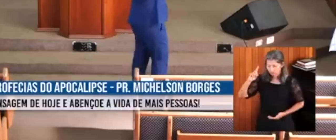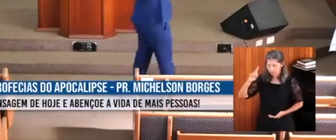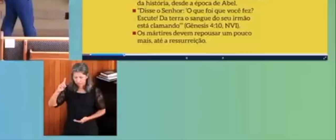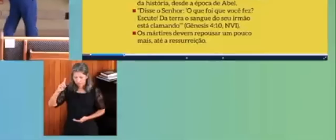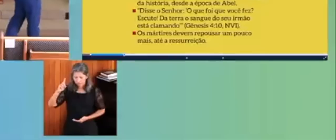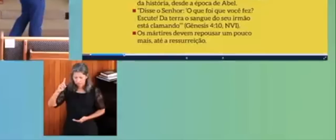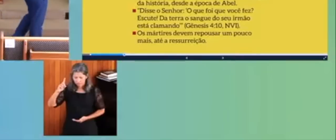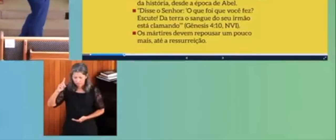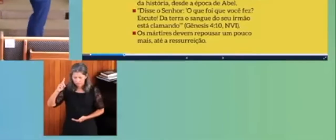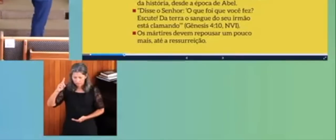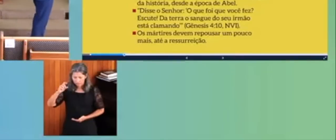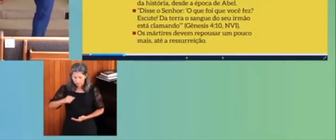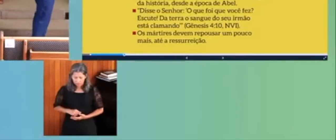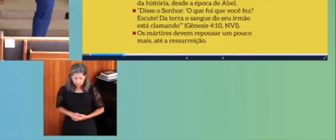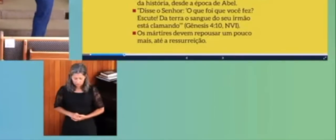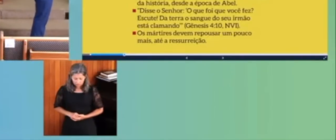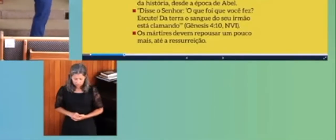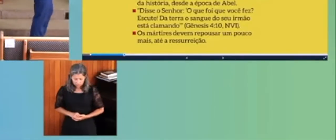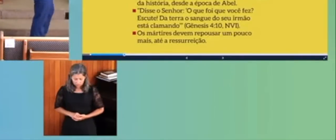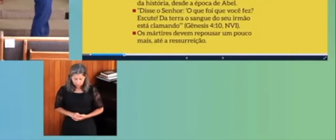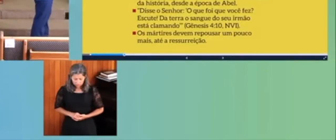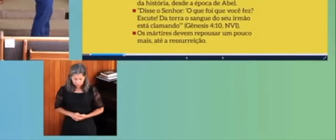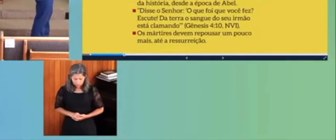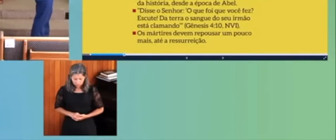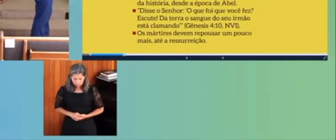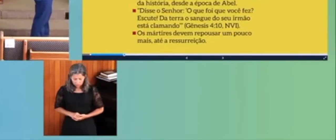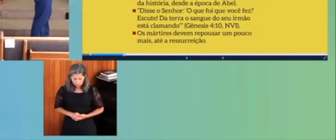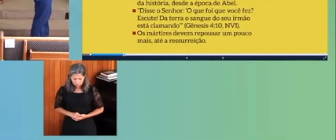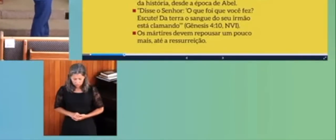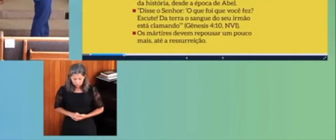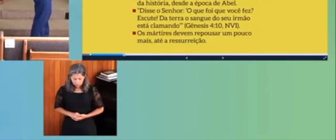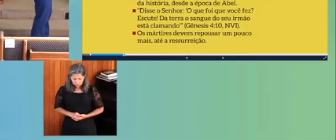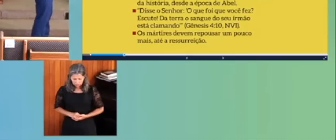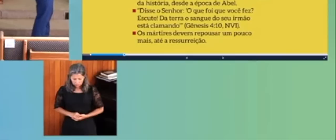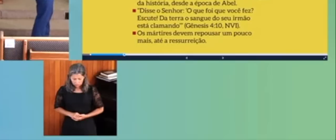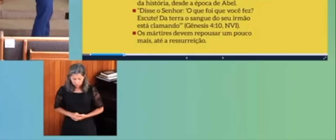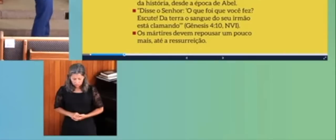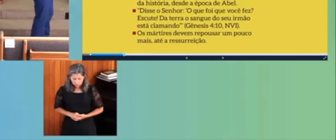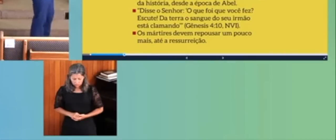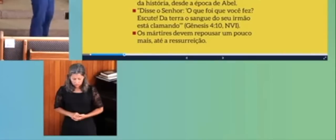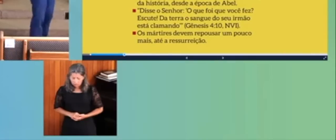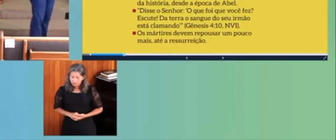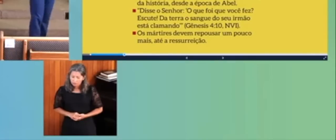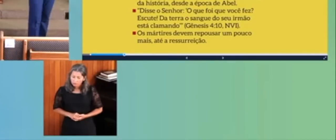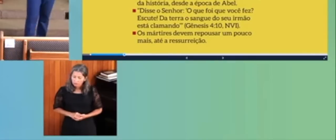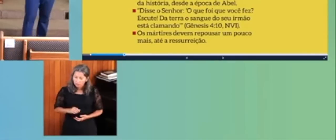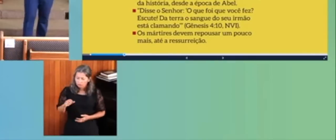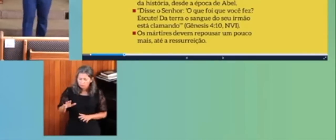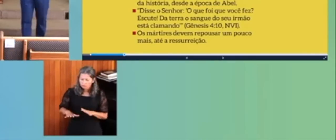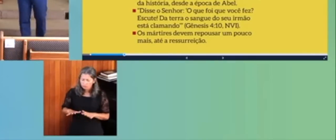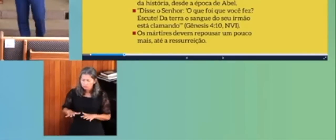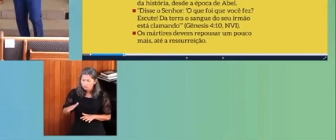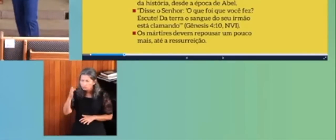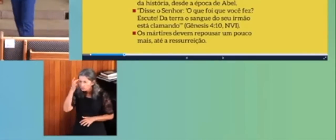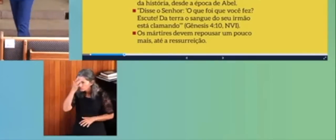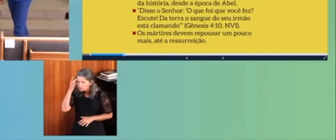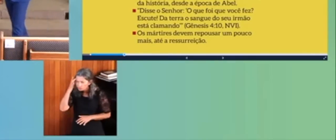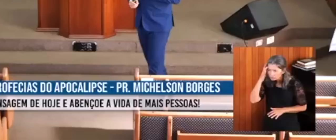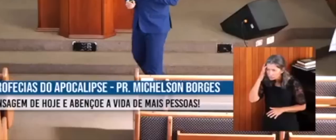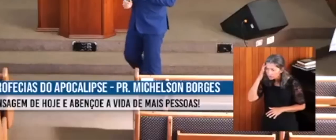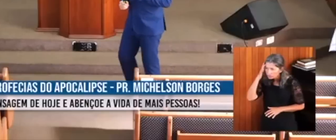A súplica dos mártires representa o clamor do povo sofredor de Deus ao longo de toda a história, desde Abel. Até quando,